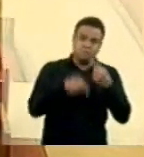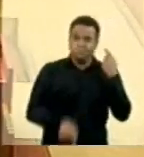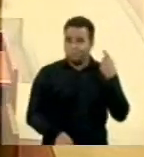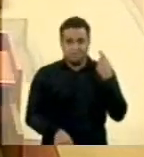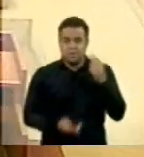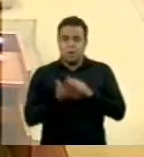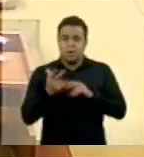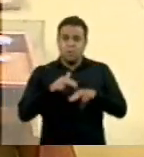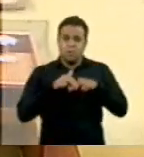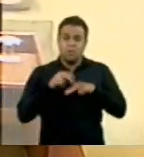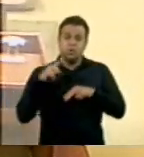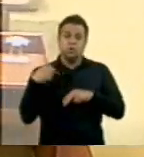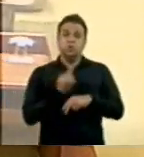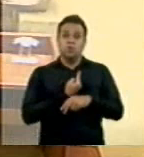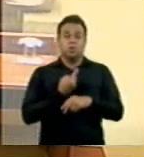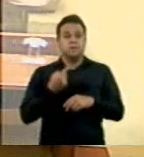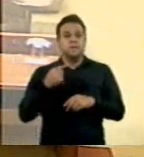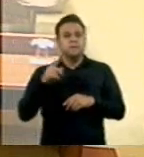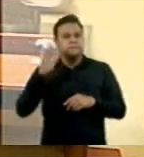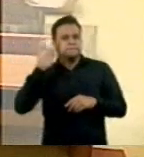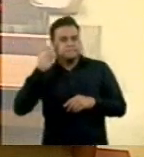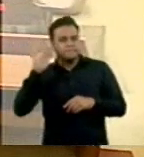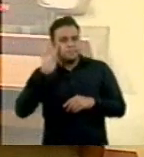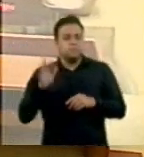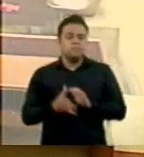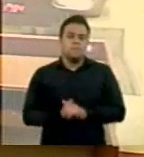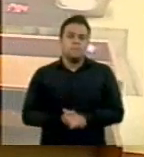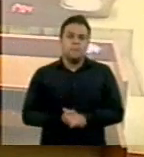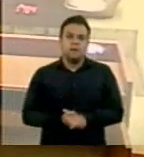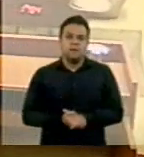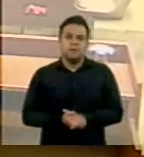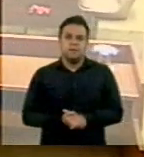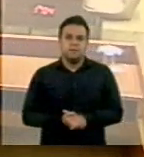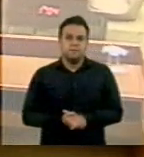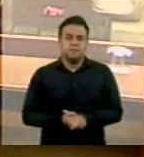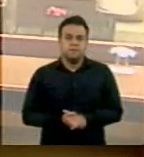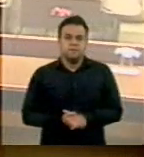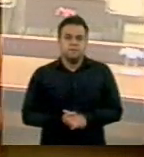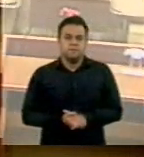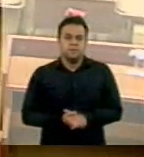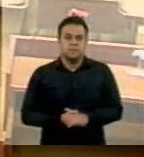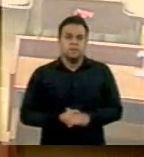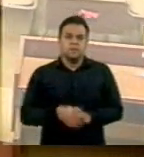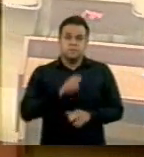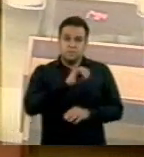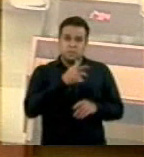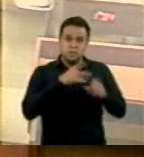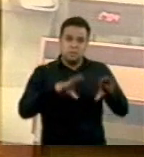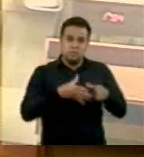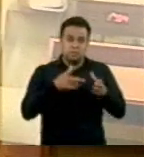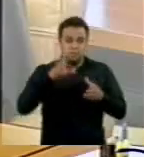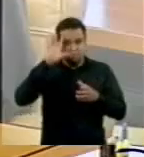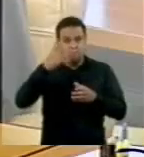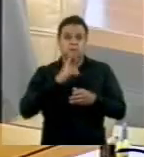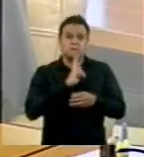demanda nos pergunta: o estabelecimento, ainda que indireto, de um grupo de